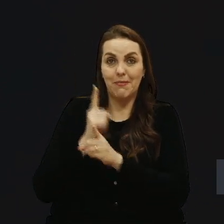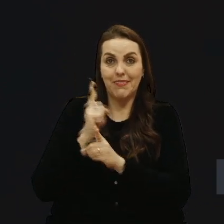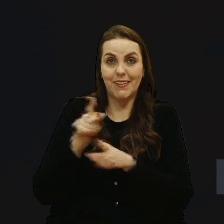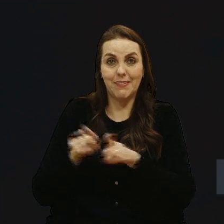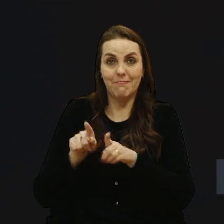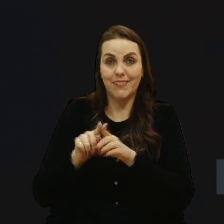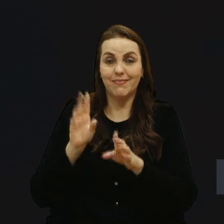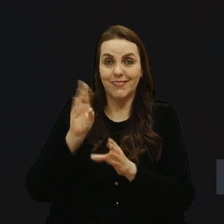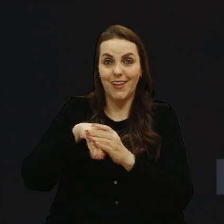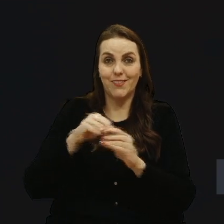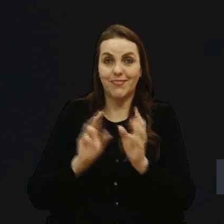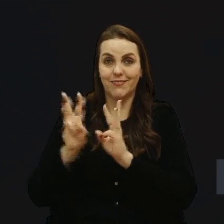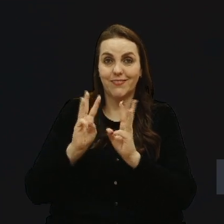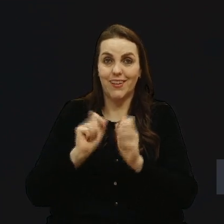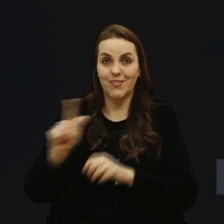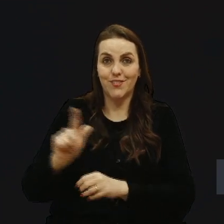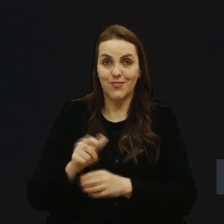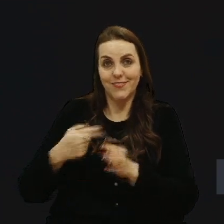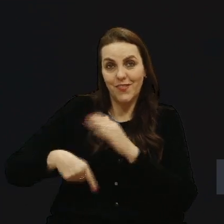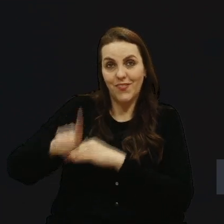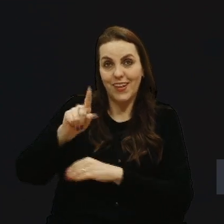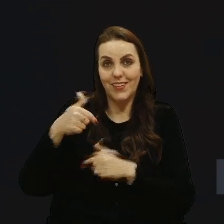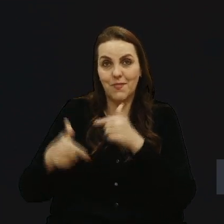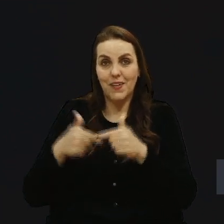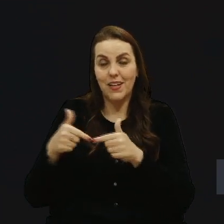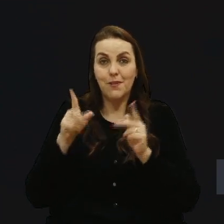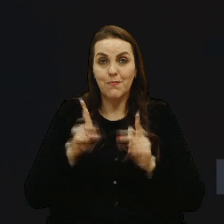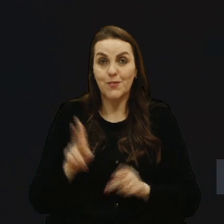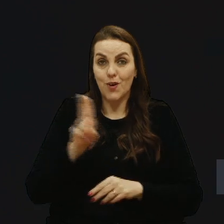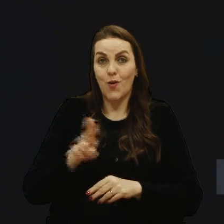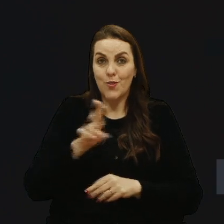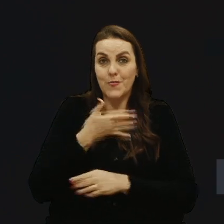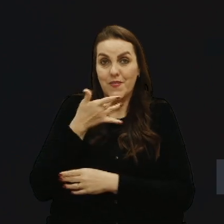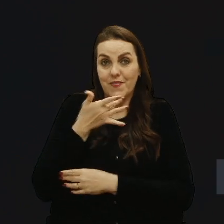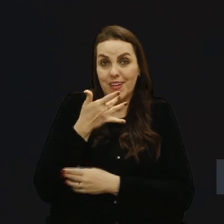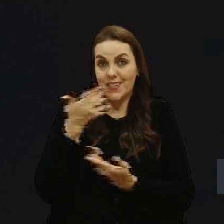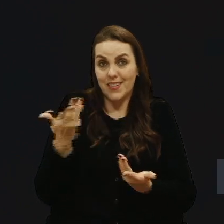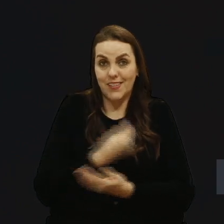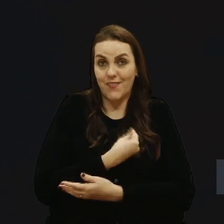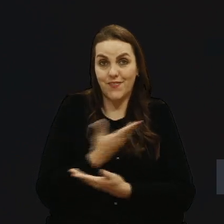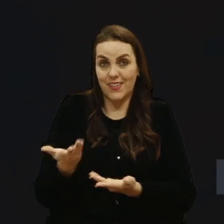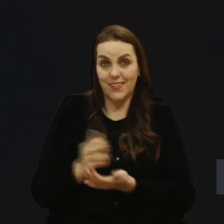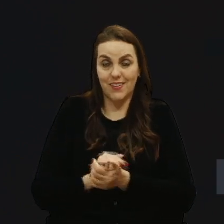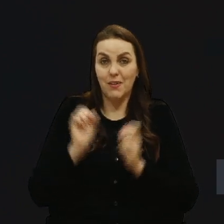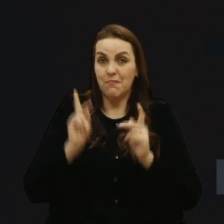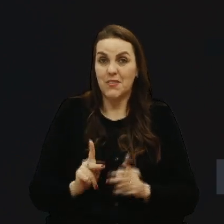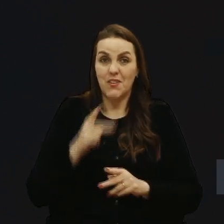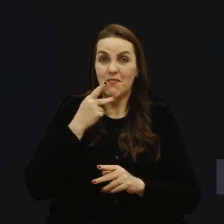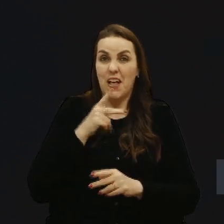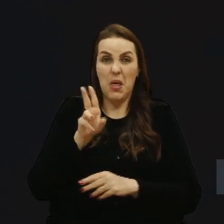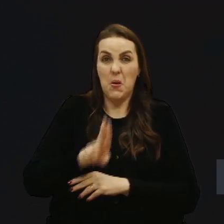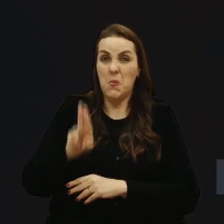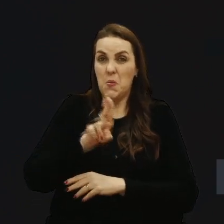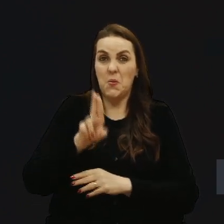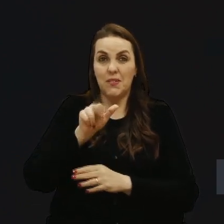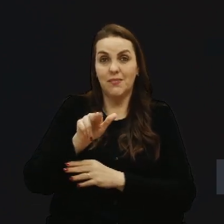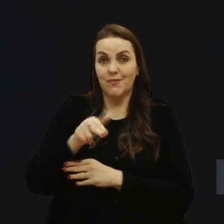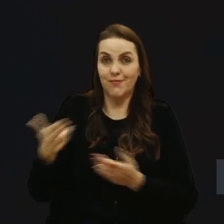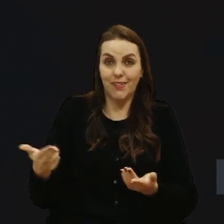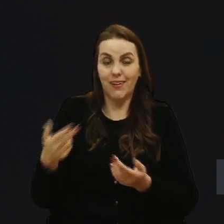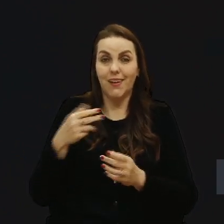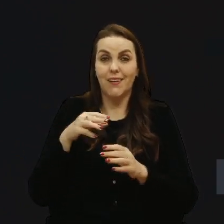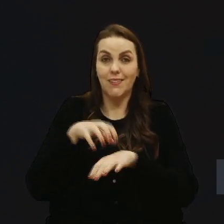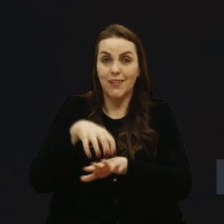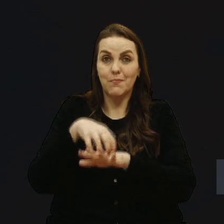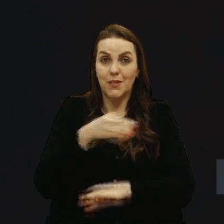trabalhar, que na verdade as pessoas usam porque facilita a vida, né? E quem fala que não é utilizado, quem fala sobre o transporte público